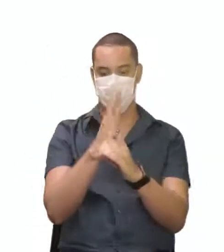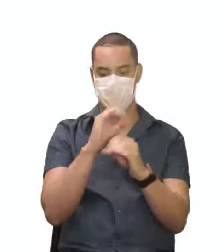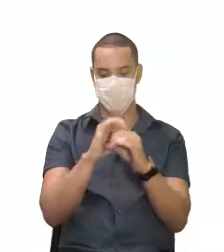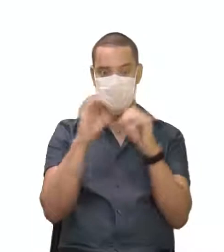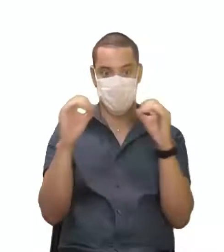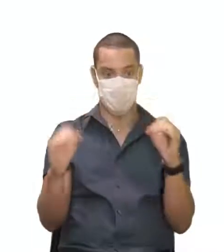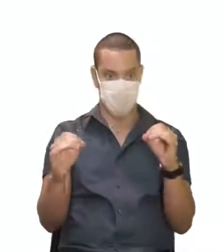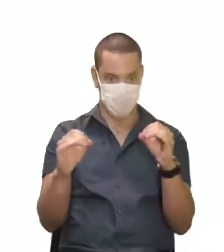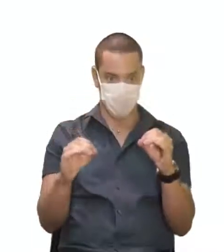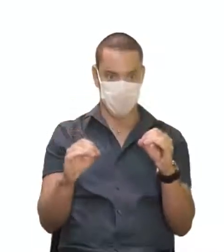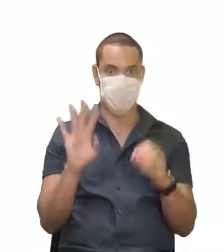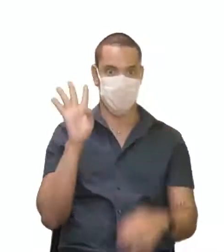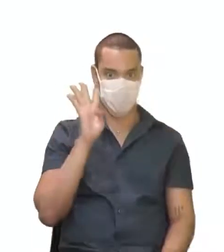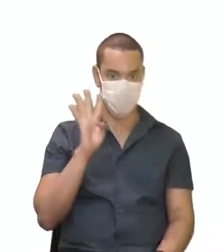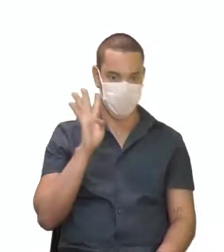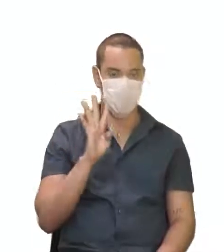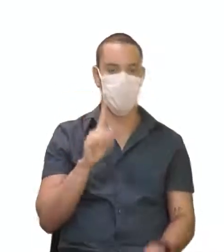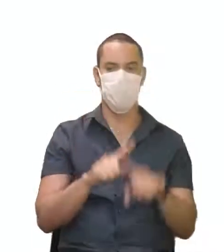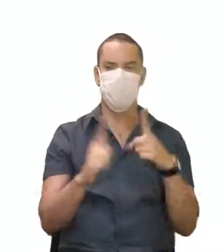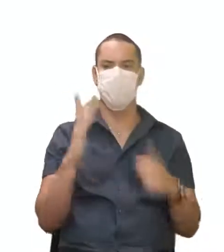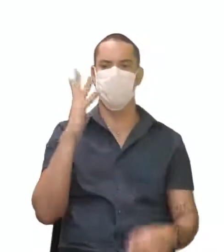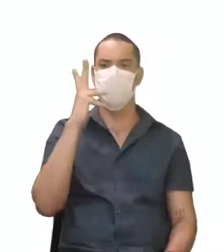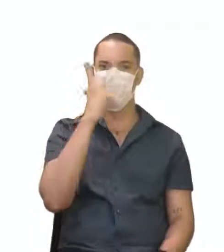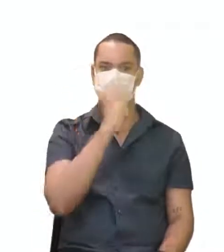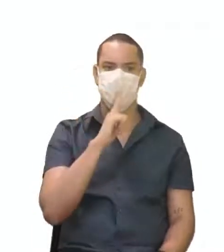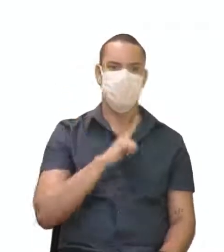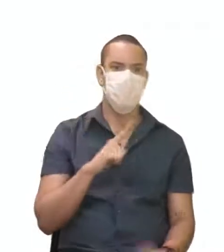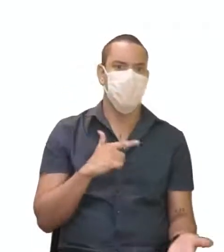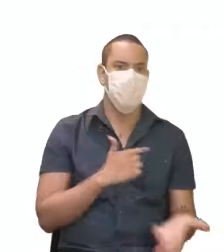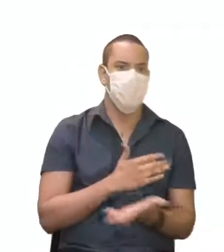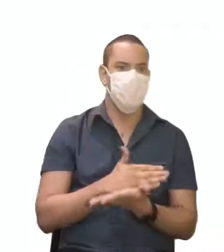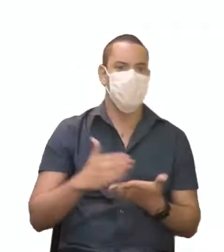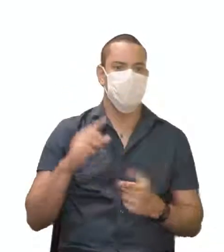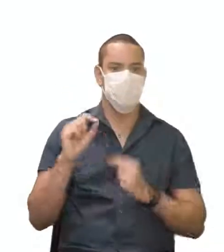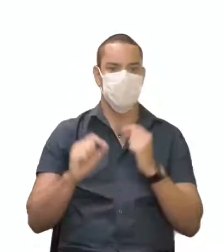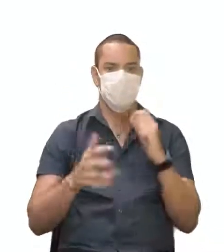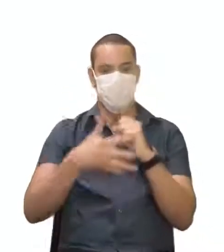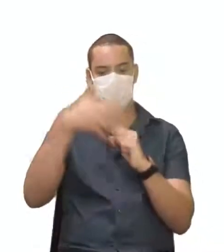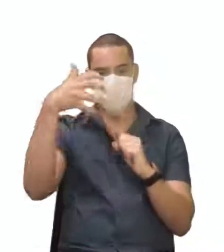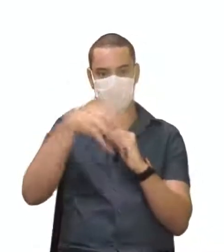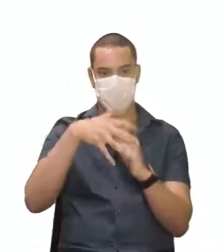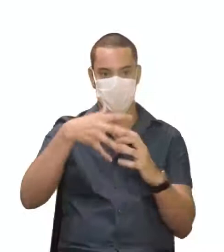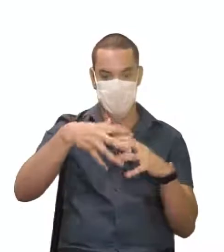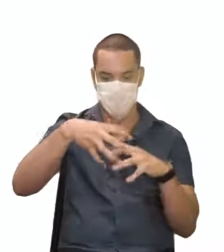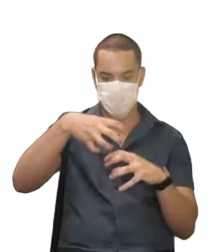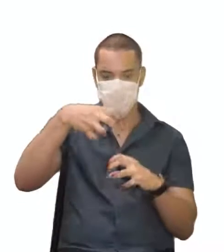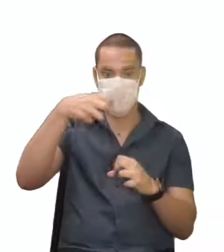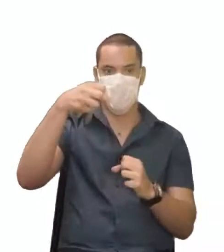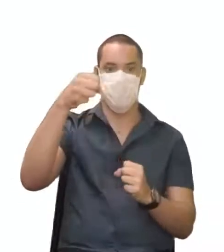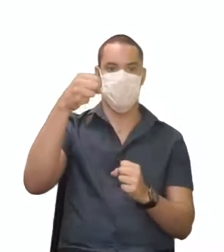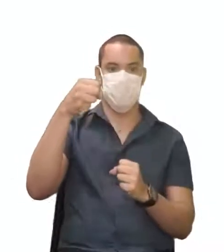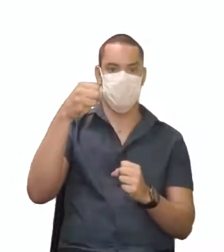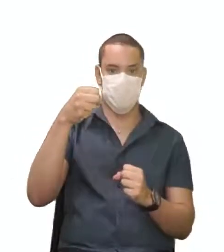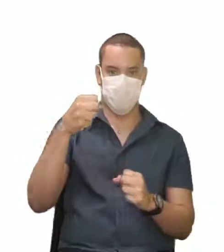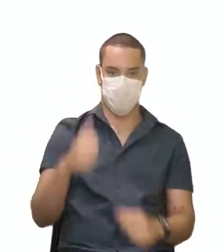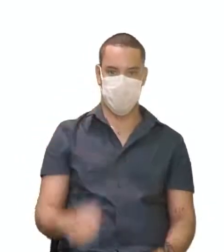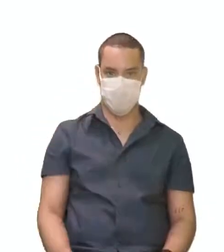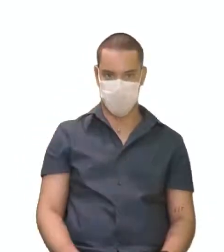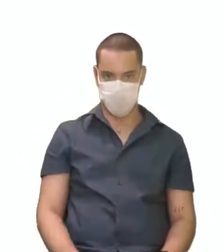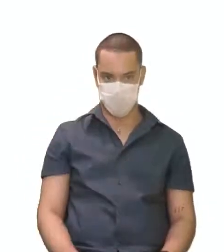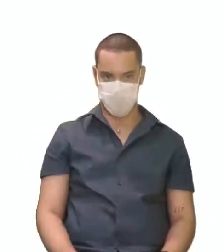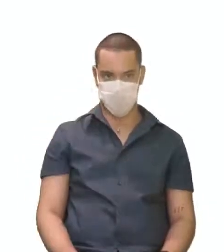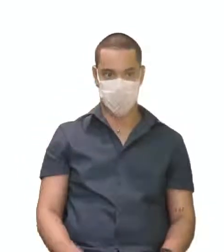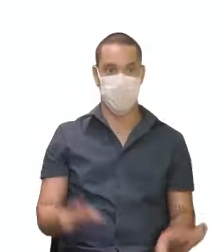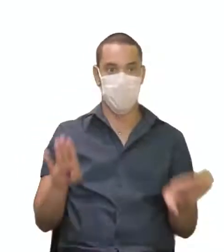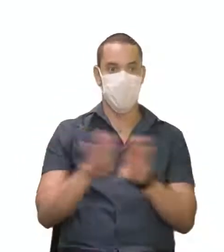irmãs. Olha que legal, que bonitinho. Já está começando as fibras do fuso regredirem, tá bom?